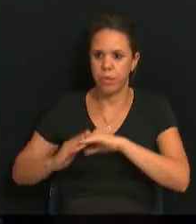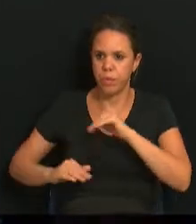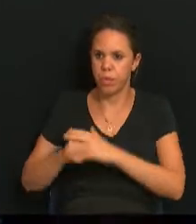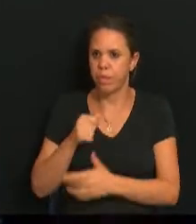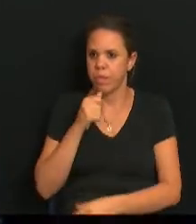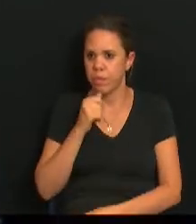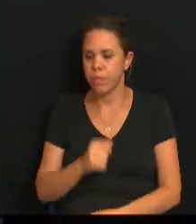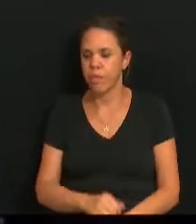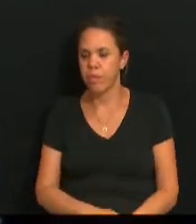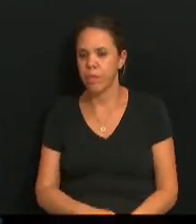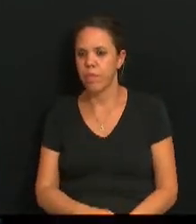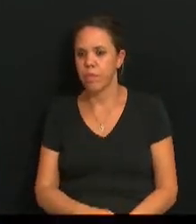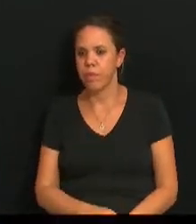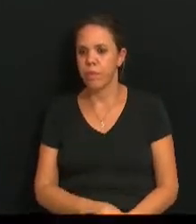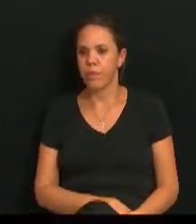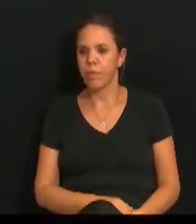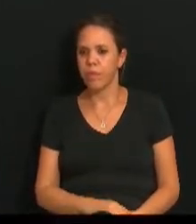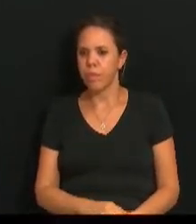magistério.